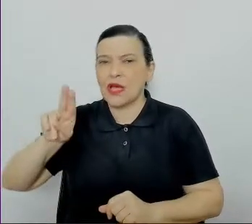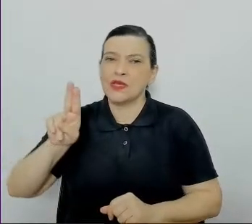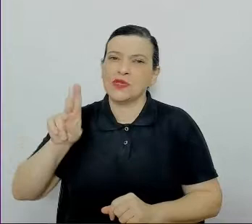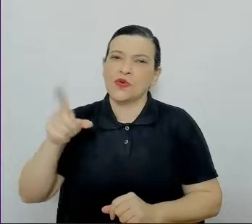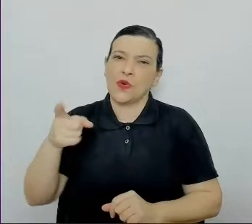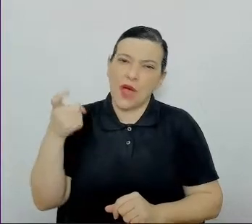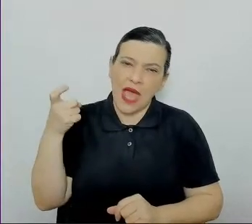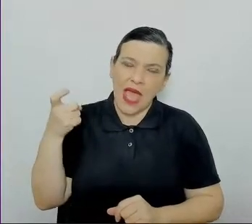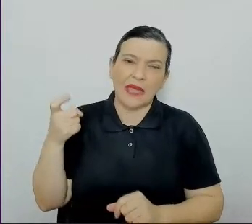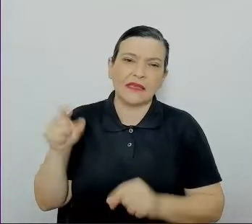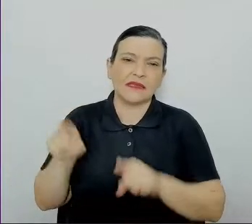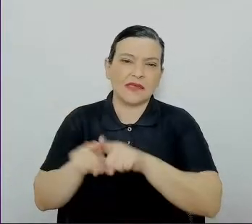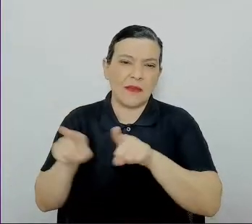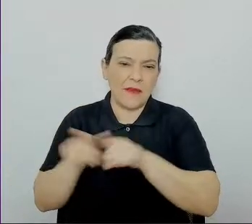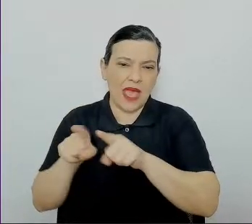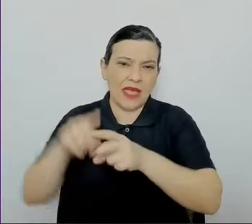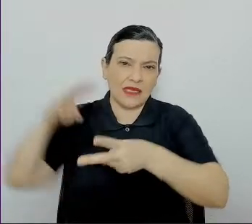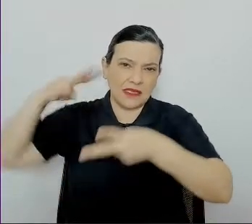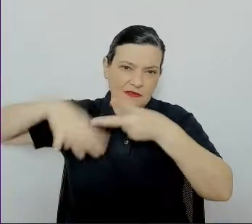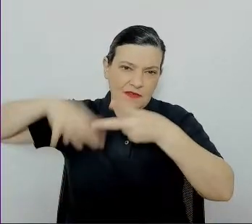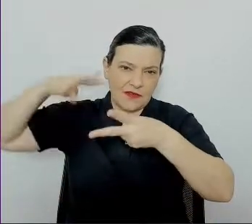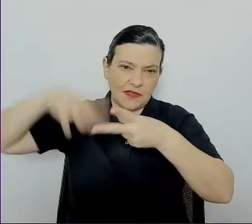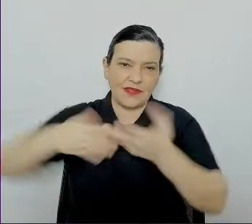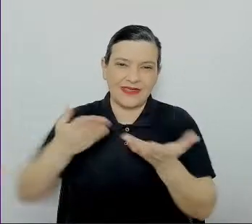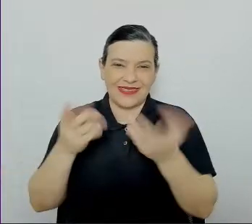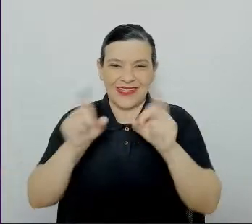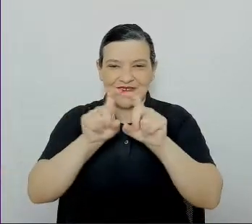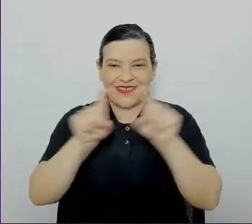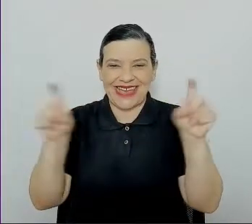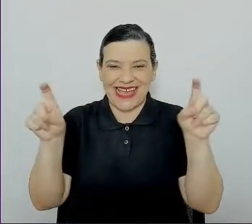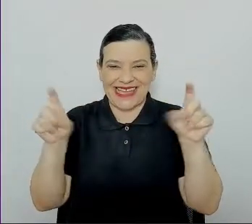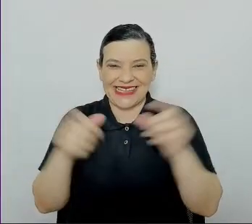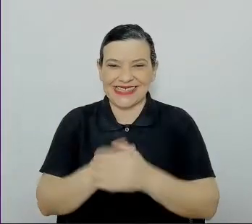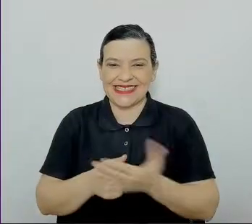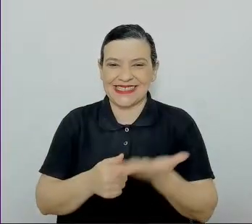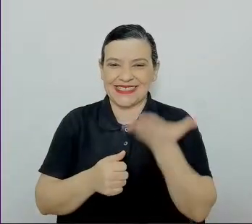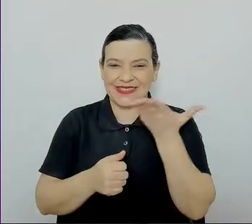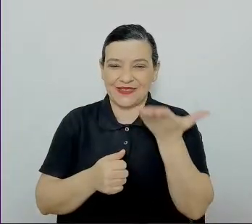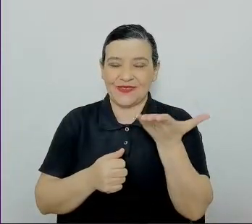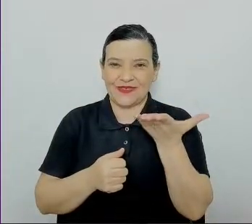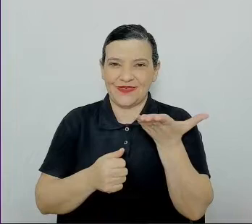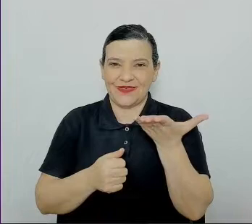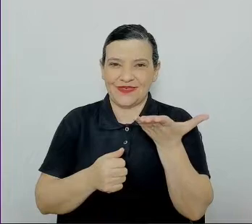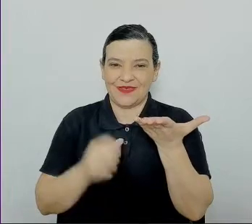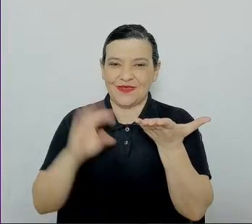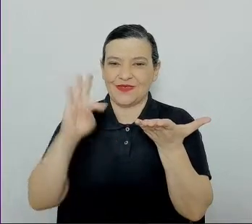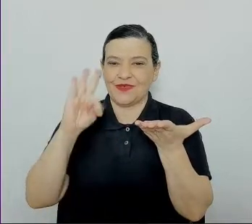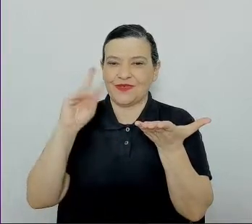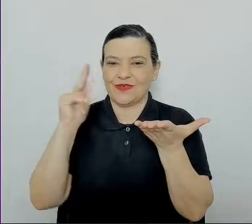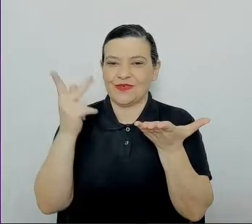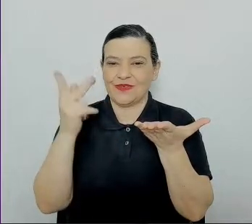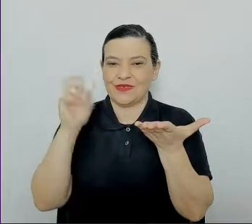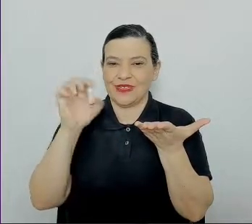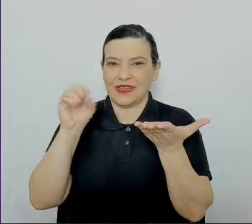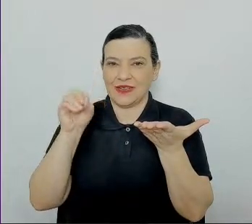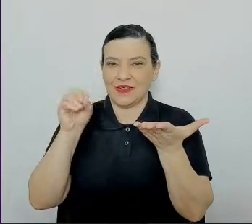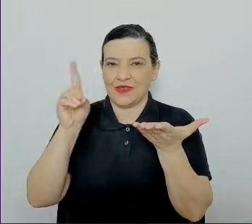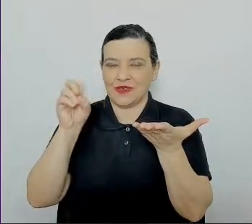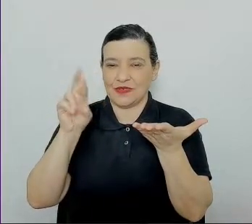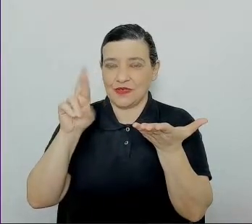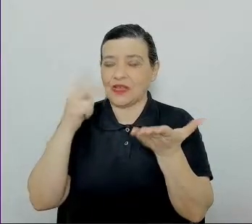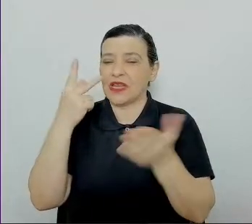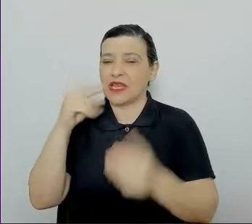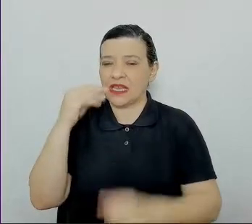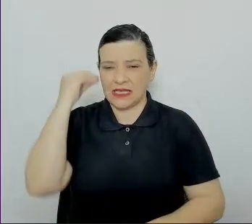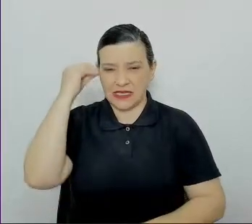assistindo. Tem essa frase do Theodore Levitt, que ele foi um dos grandes percussores ali da teoria do Job